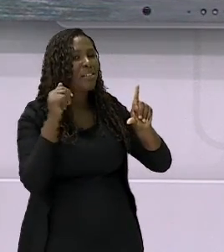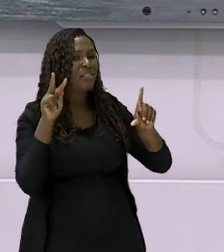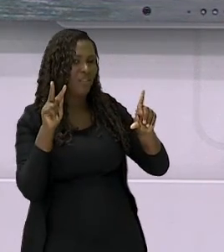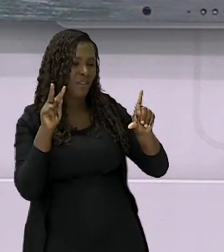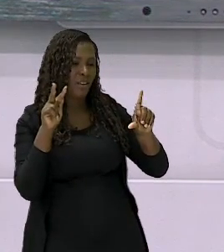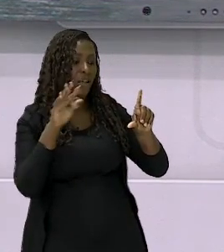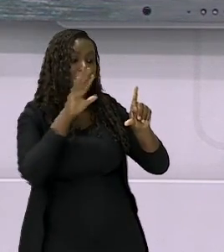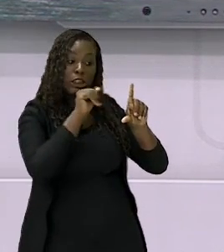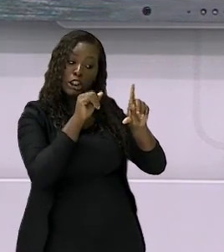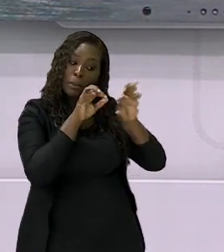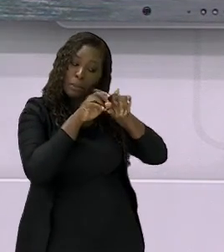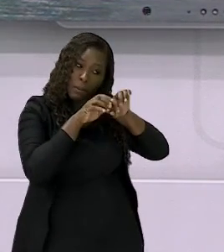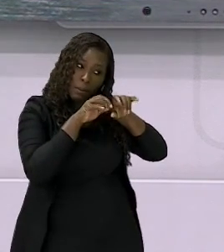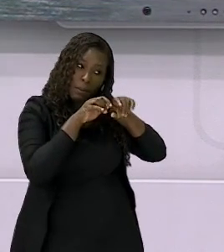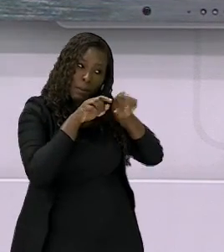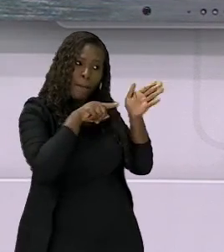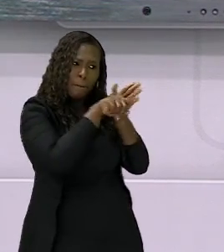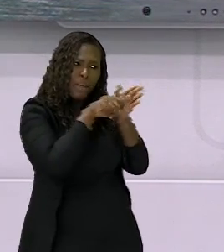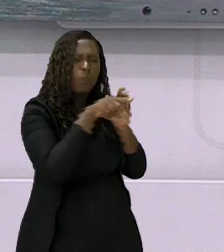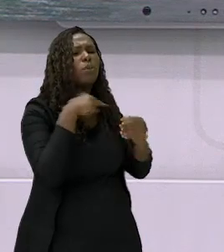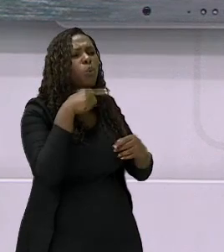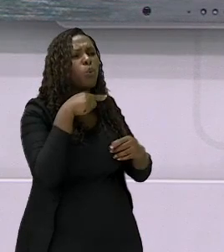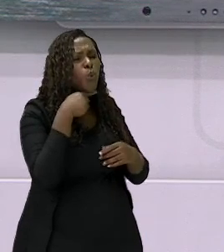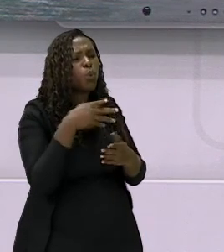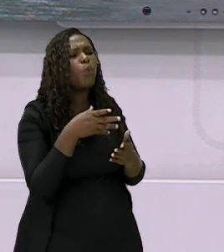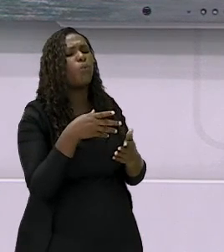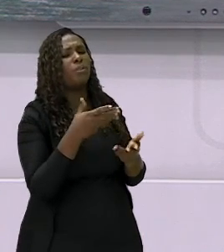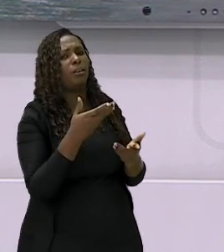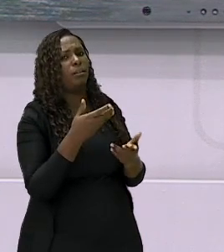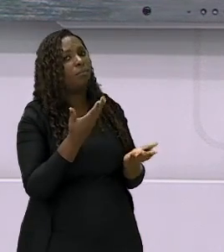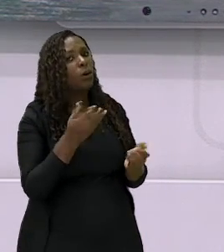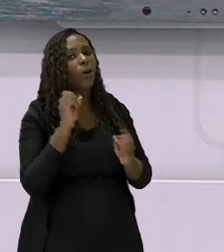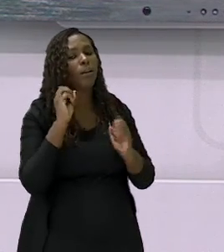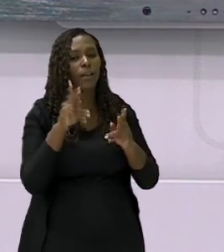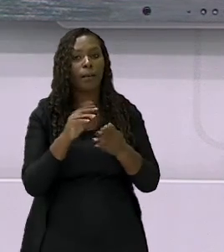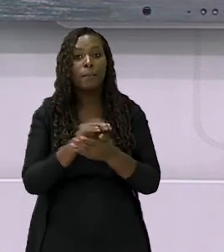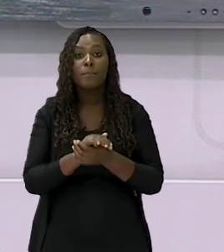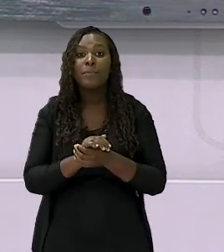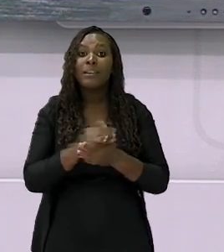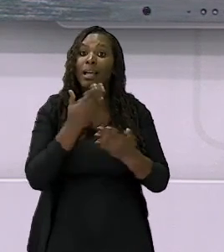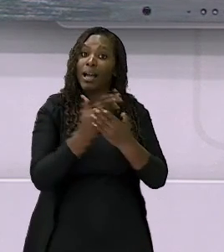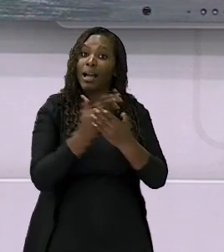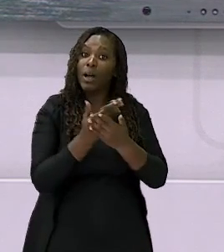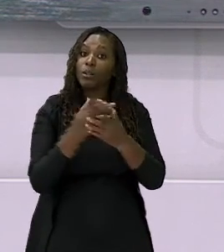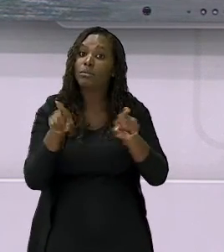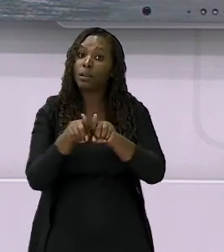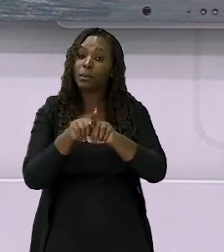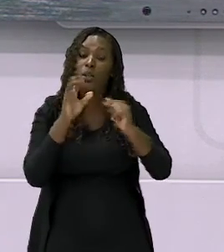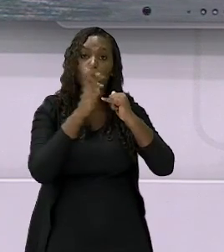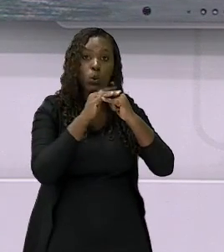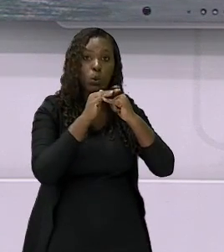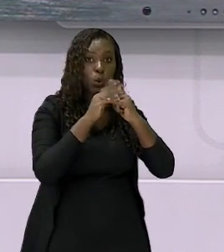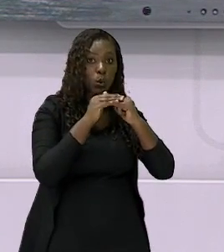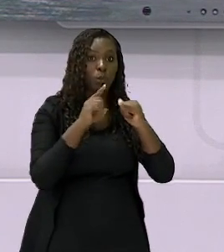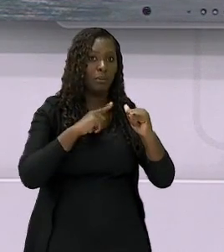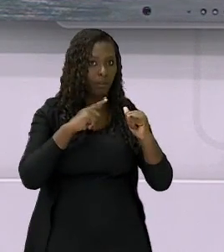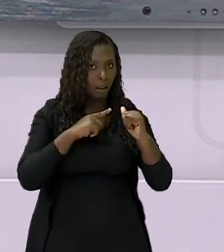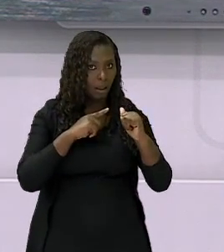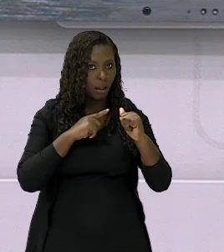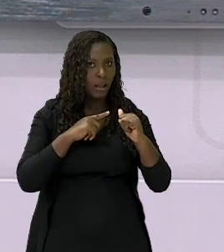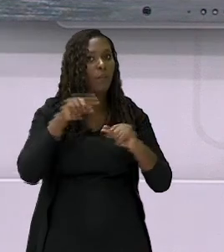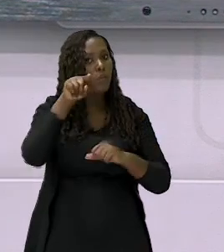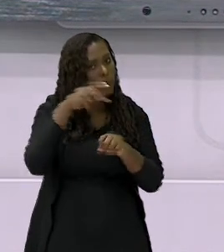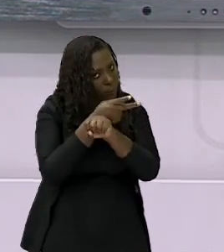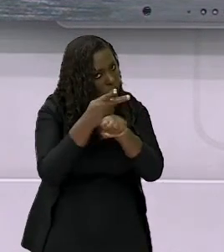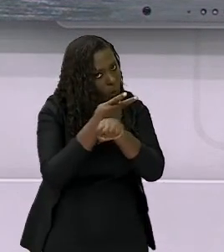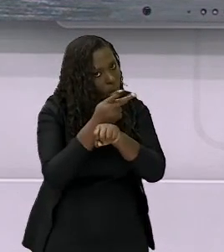seu professor, tire suas dúvidas com ele. Essa aula também fica gravada no YouTube, é só você ir lá procurar. E nós